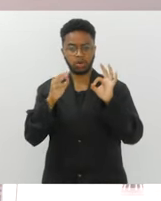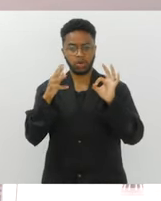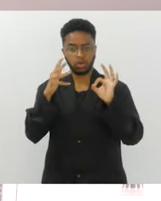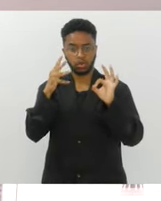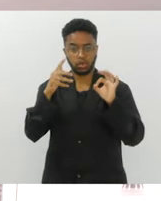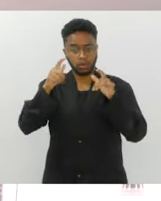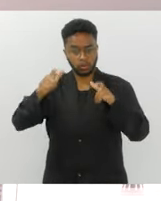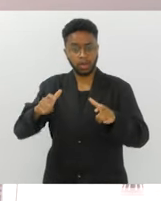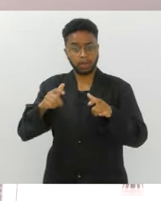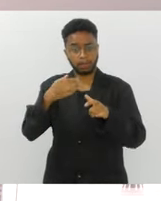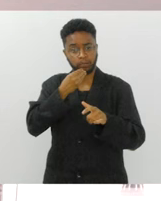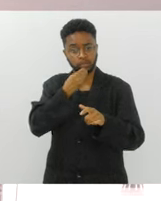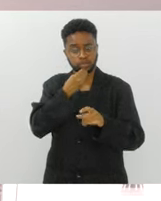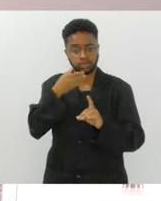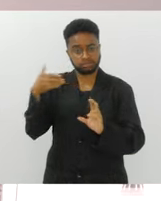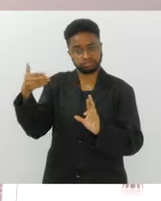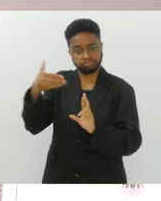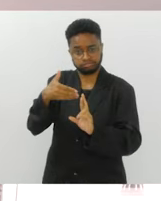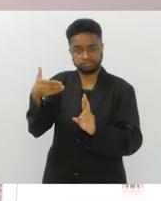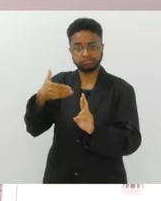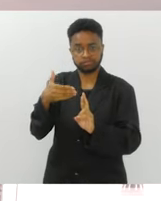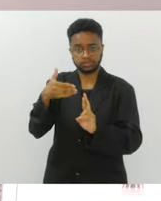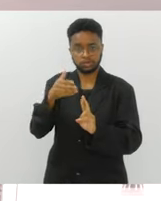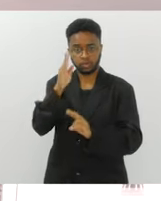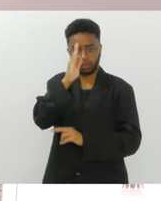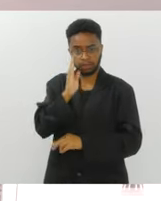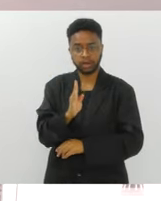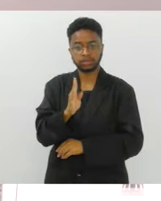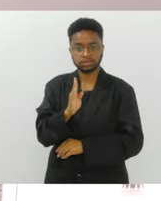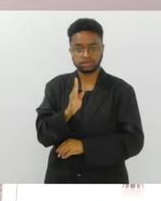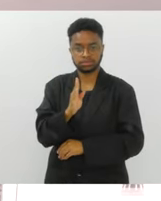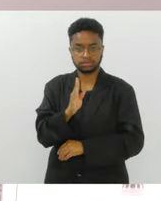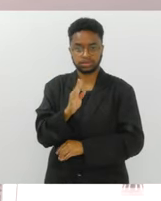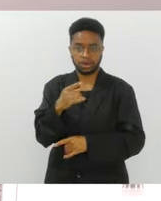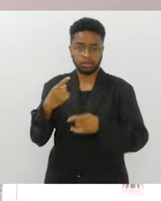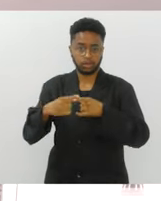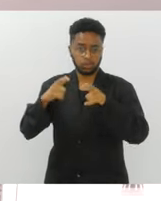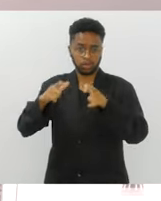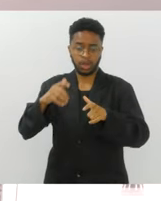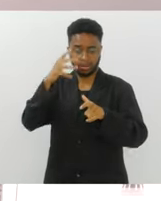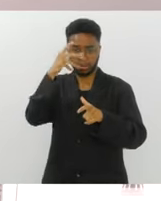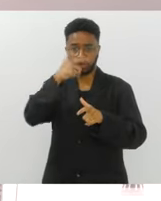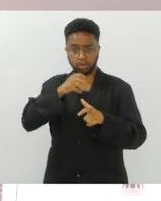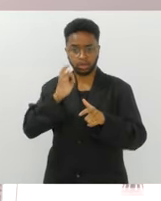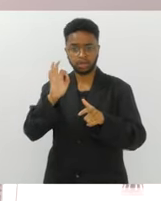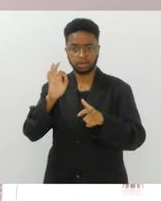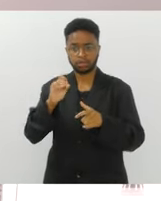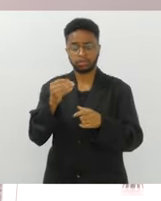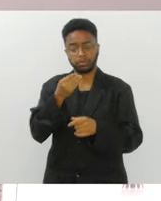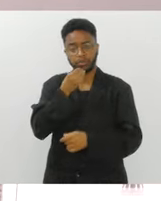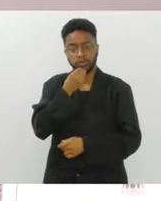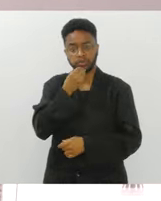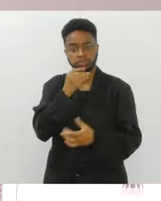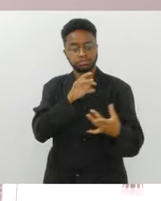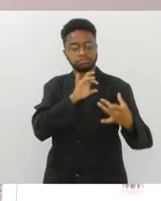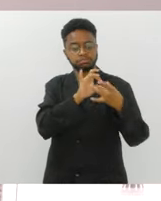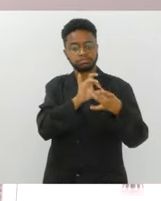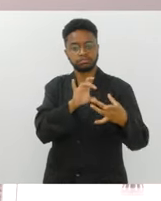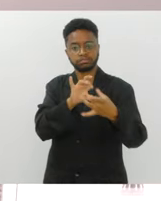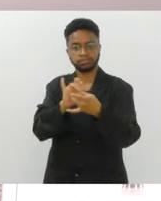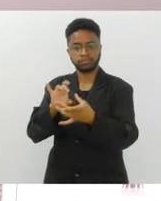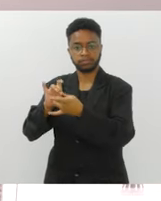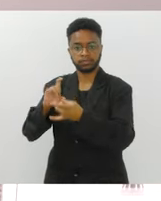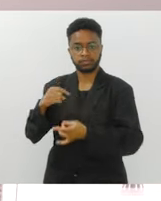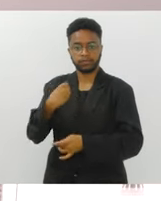ser referência para o nosso país, é uma estação belíssima, belíssima, que podia estar interligando todo o